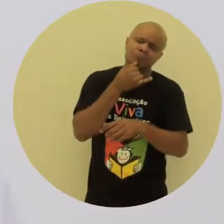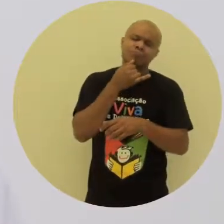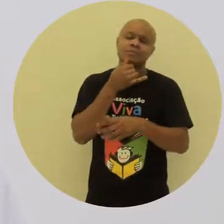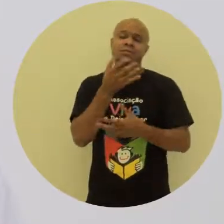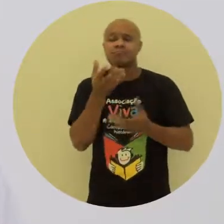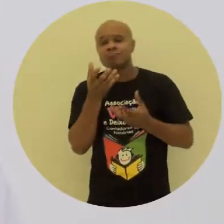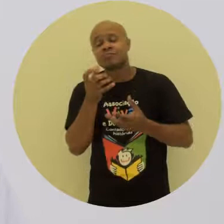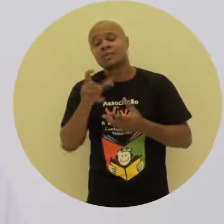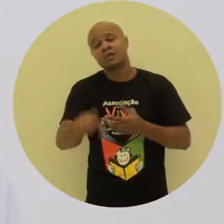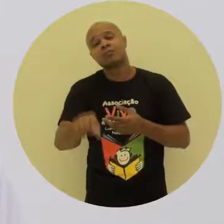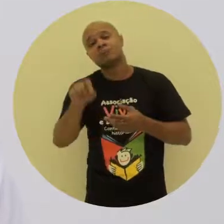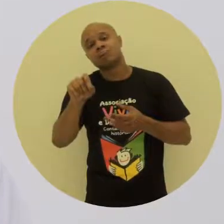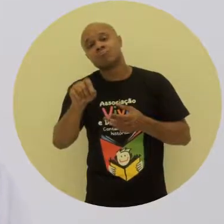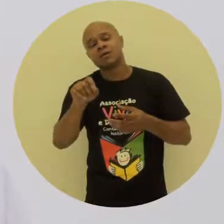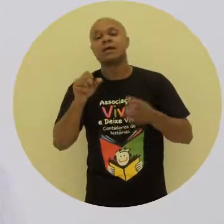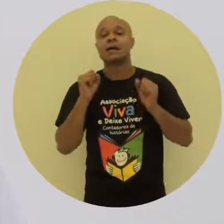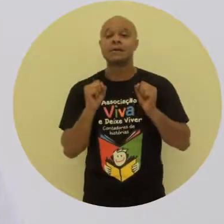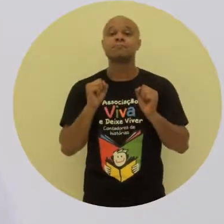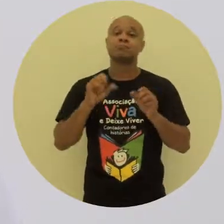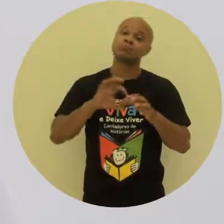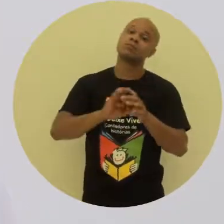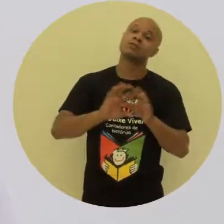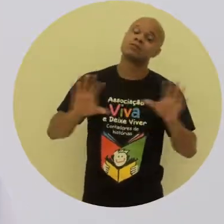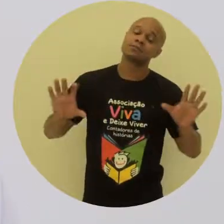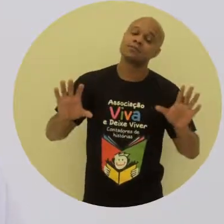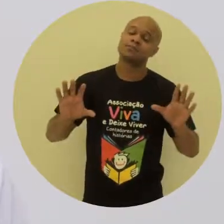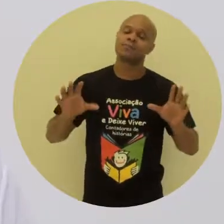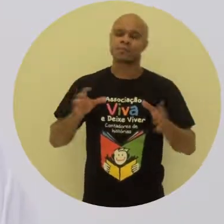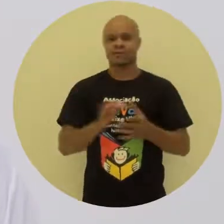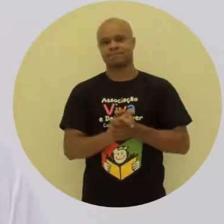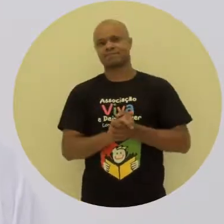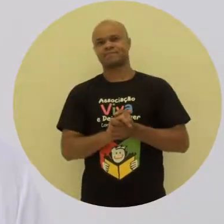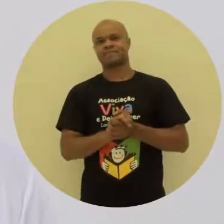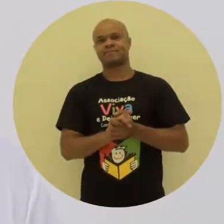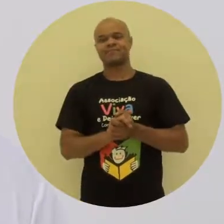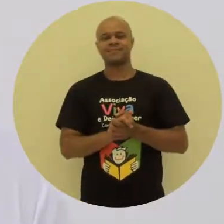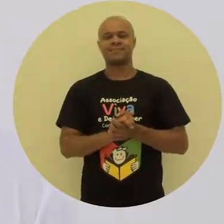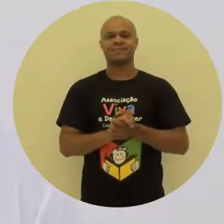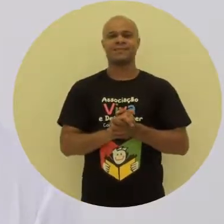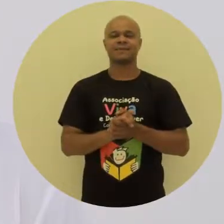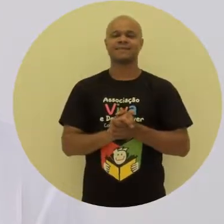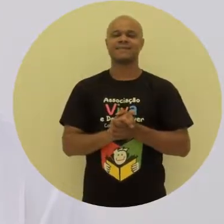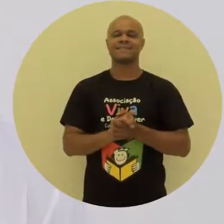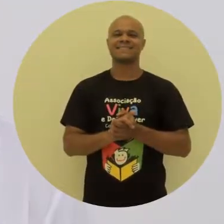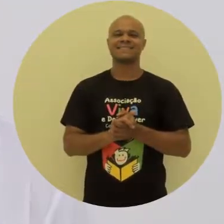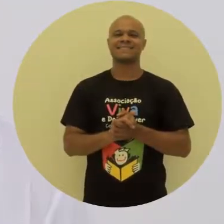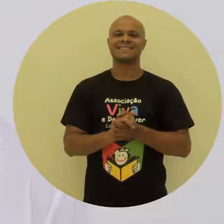esse avental, de fato, ele tem uma função social.